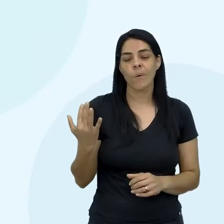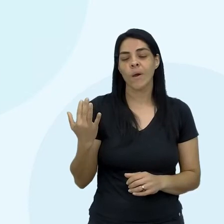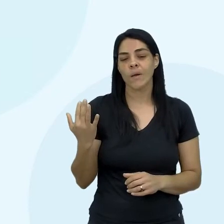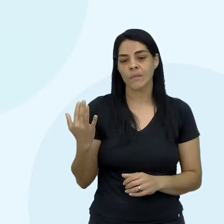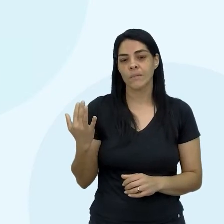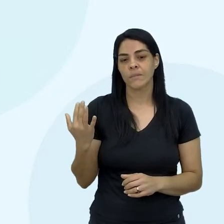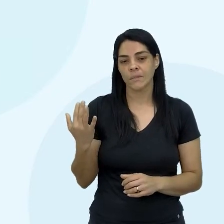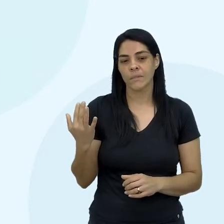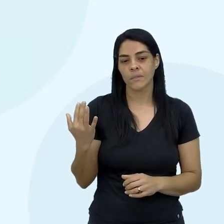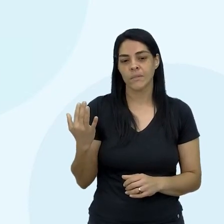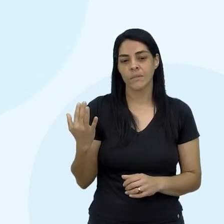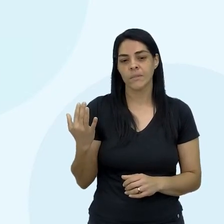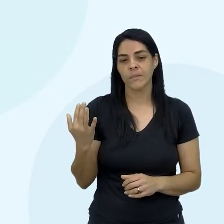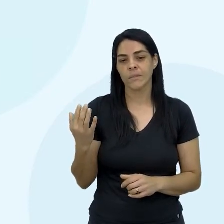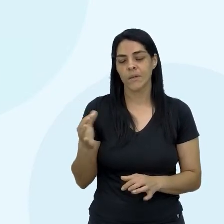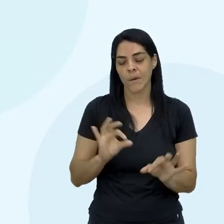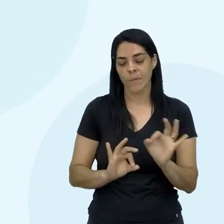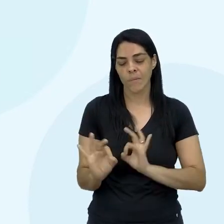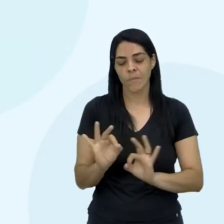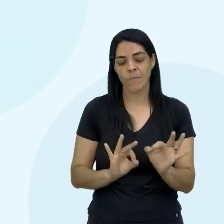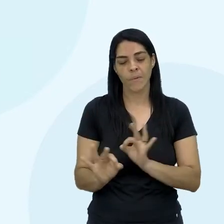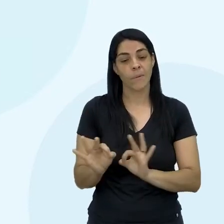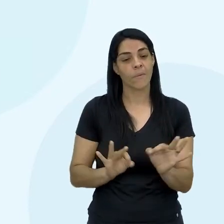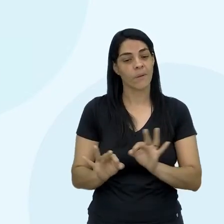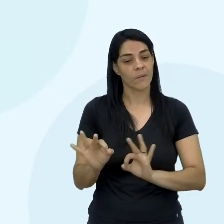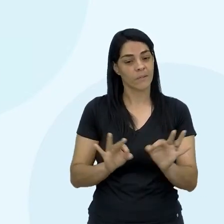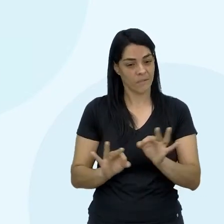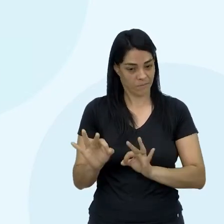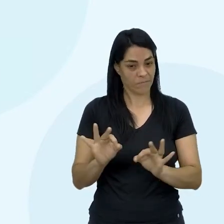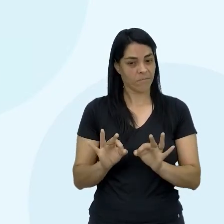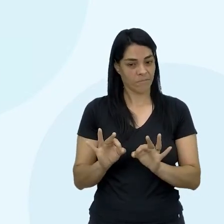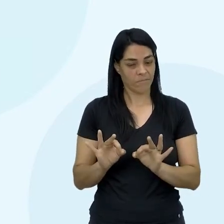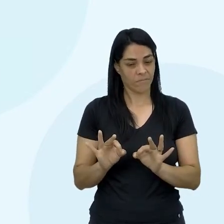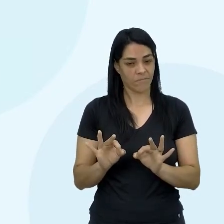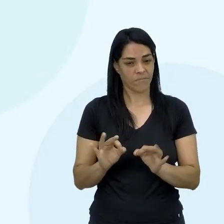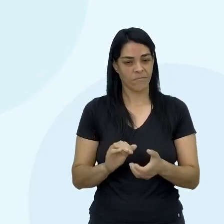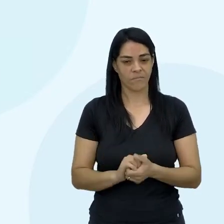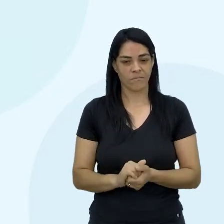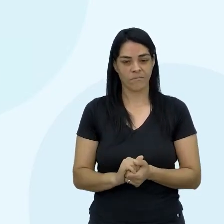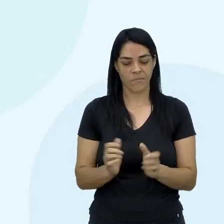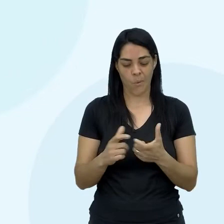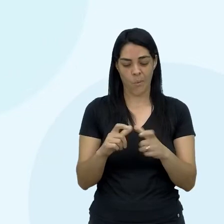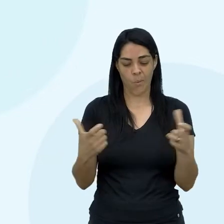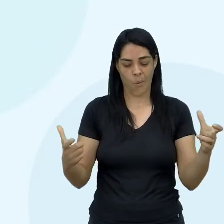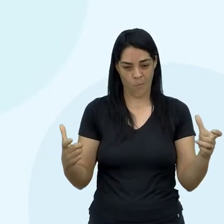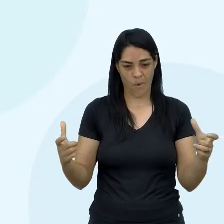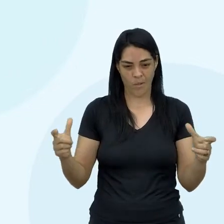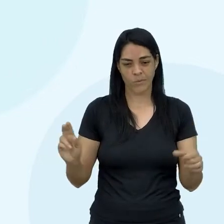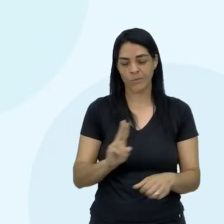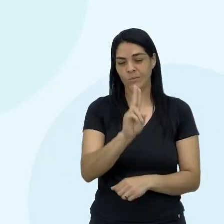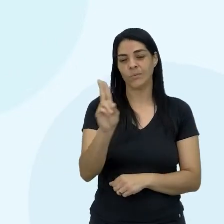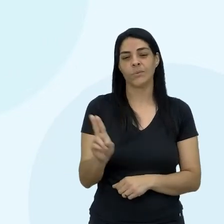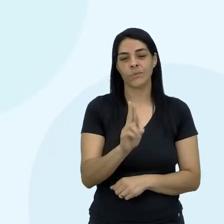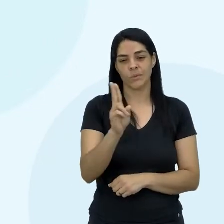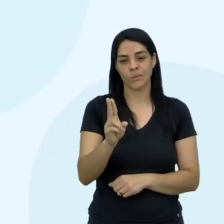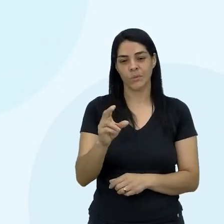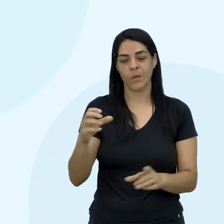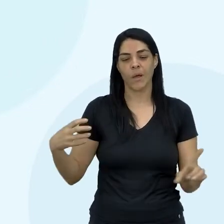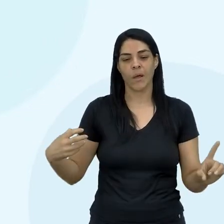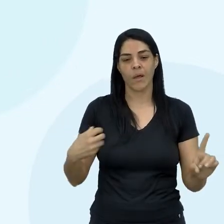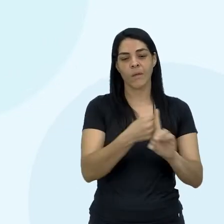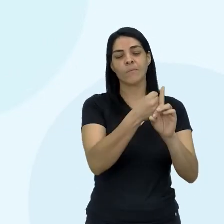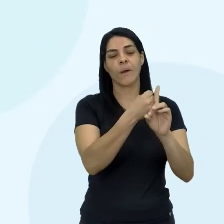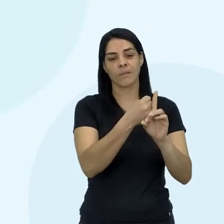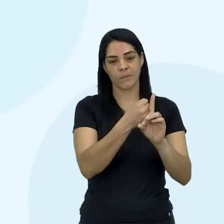a produção e a rejeição a um bem de consumo gera de impacto